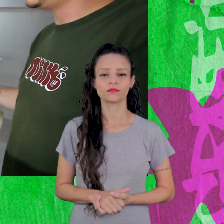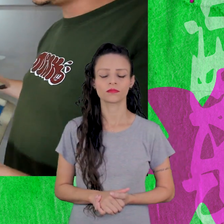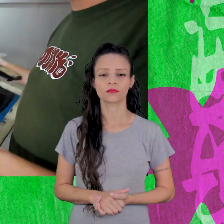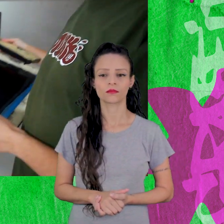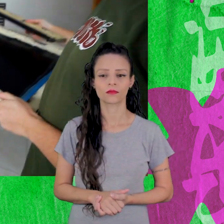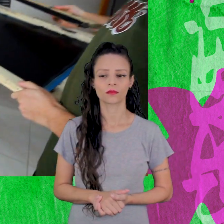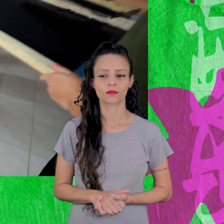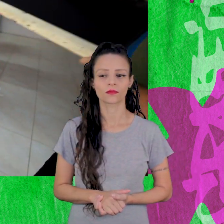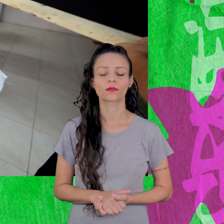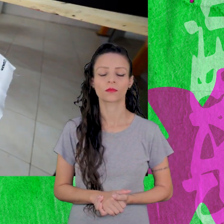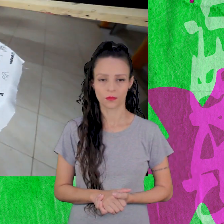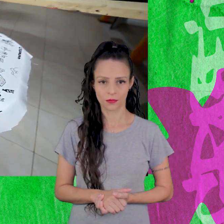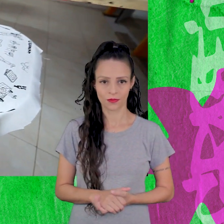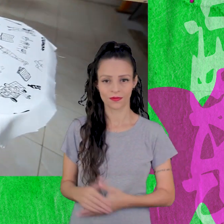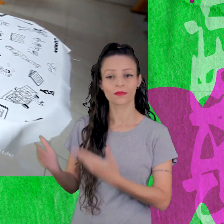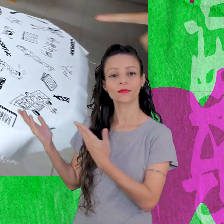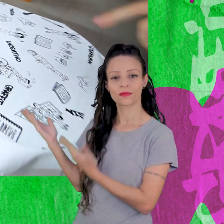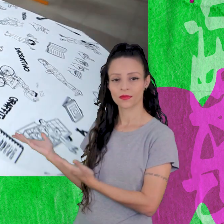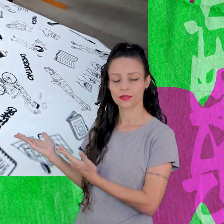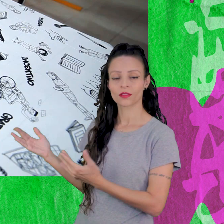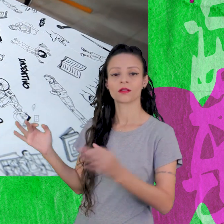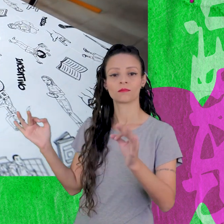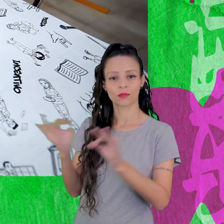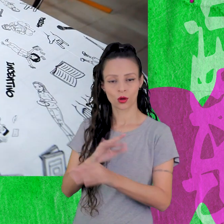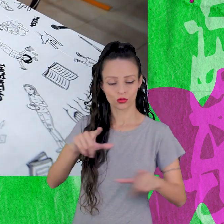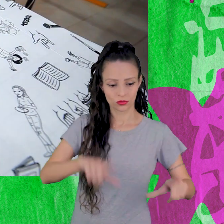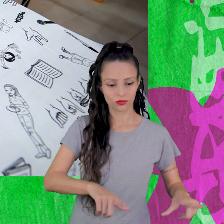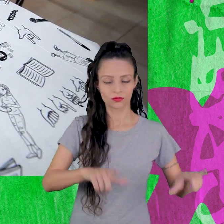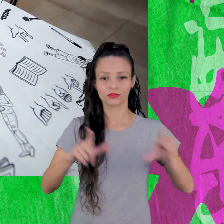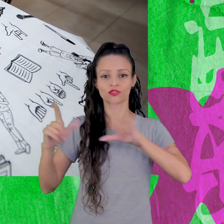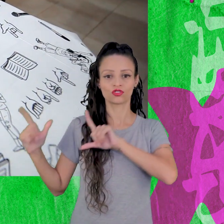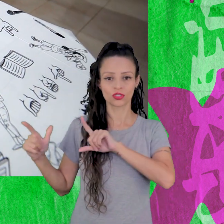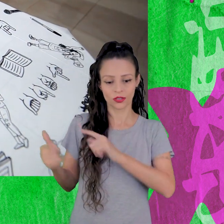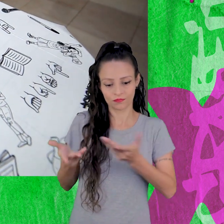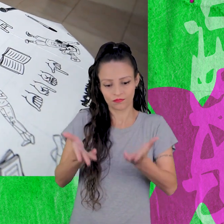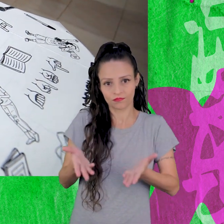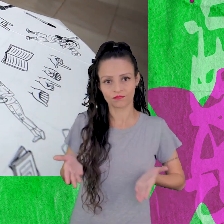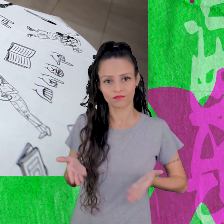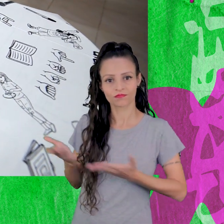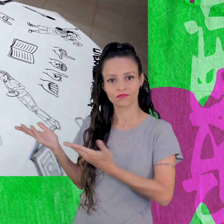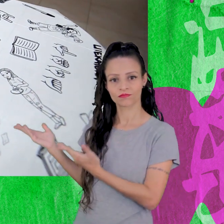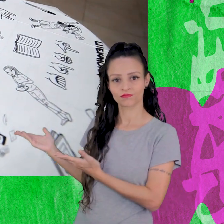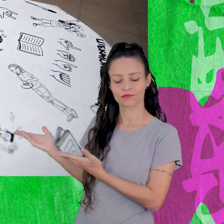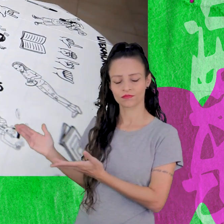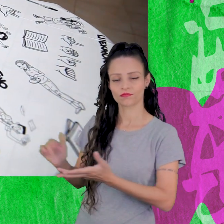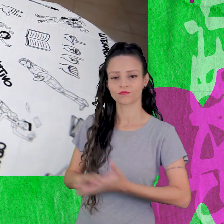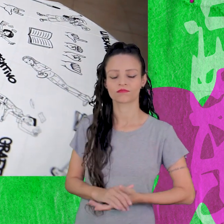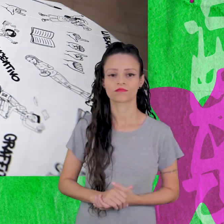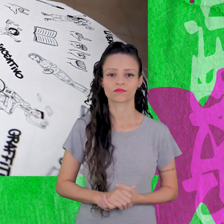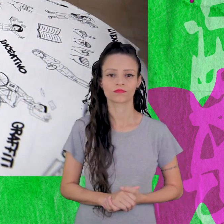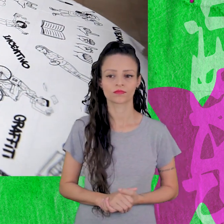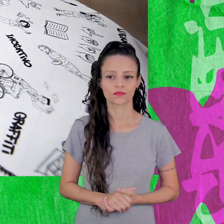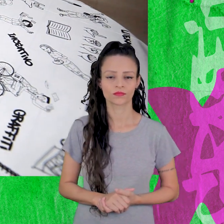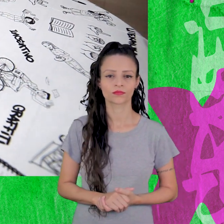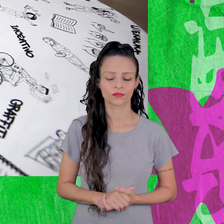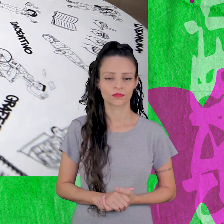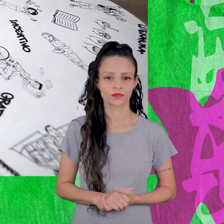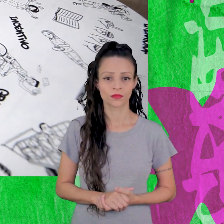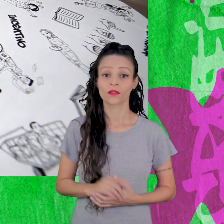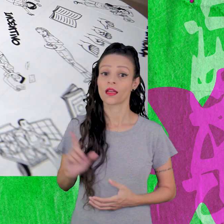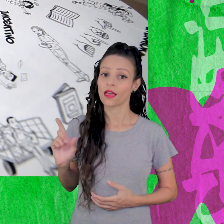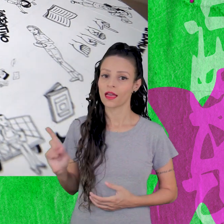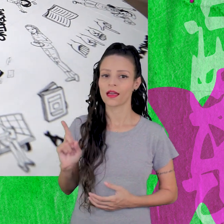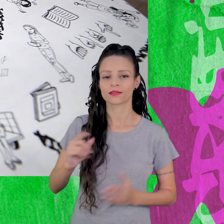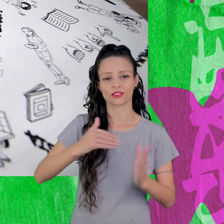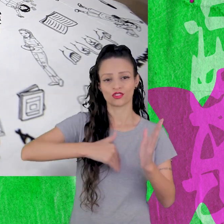Quando a gente tira a tela, a gente tem a bandana da amostra aí. Essa tinta ainda